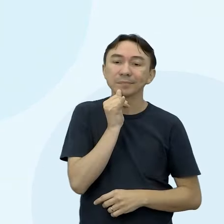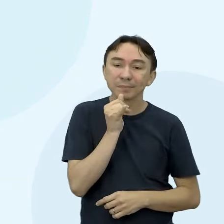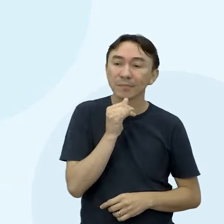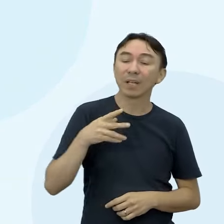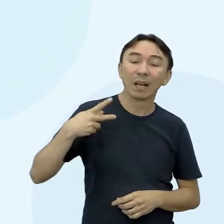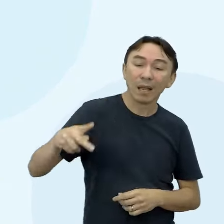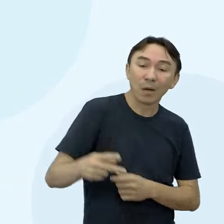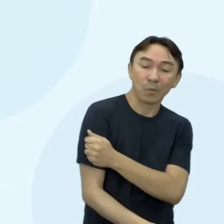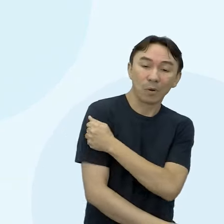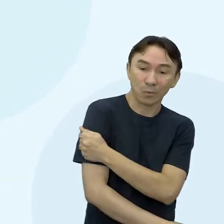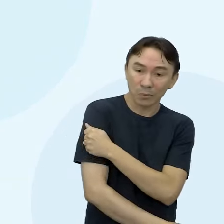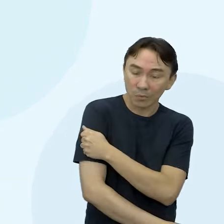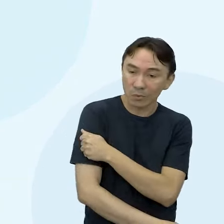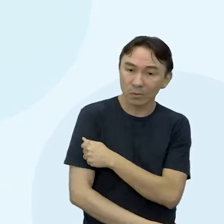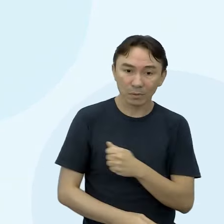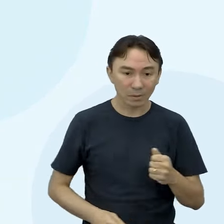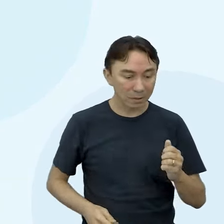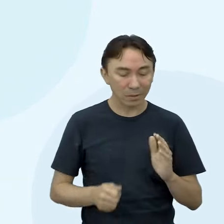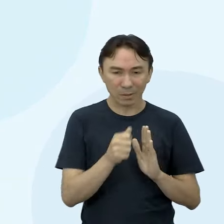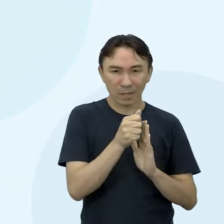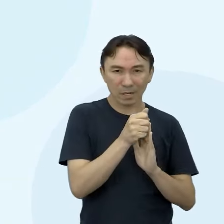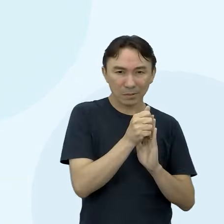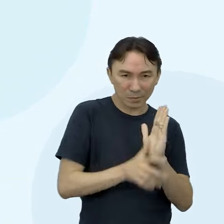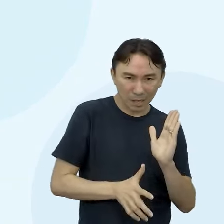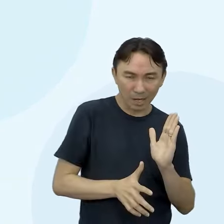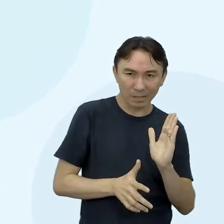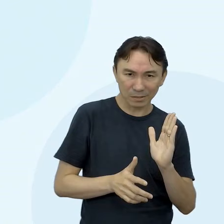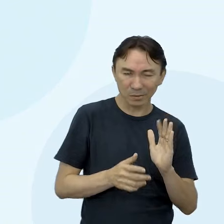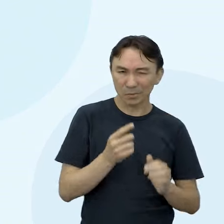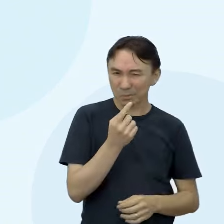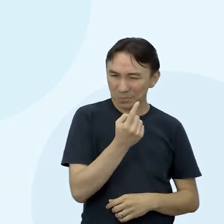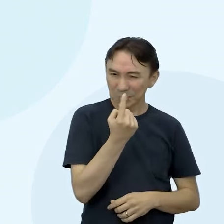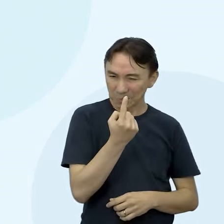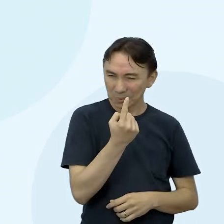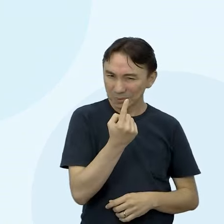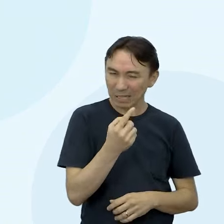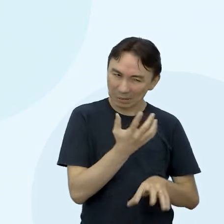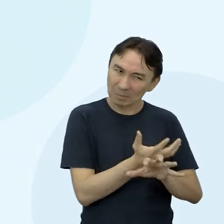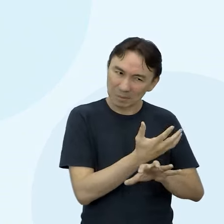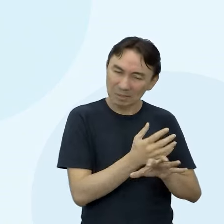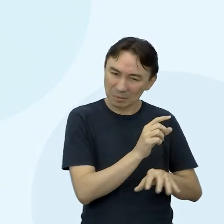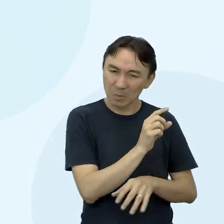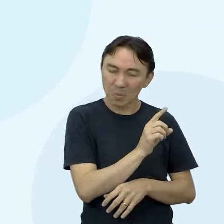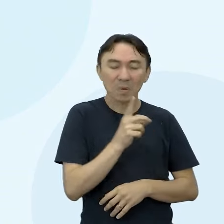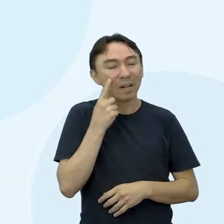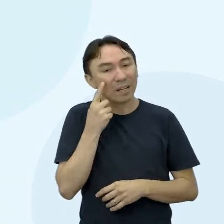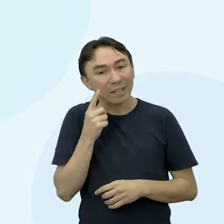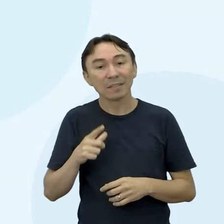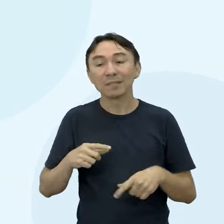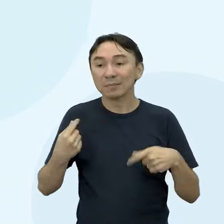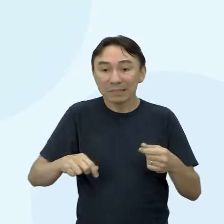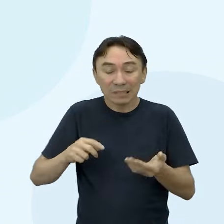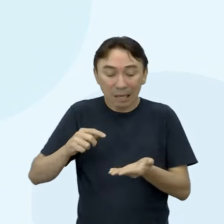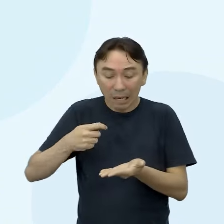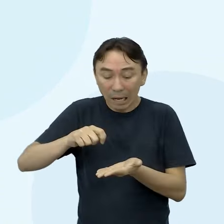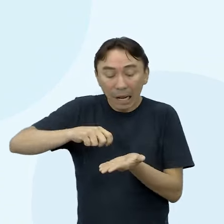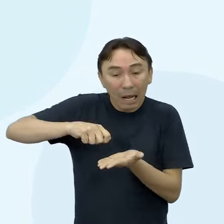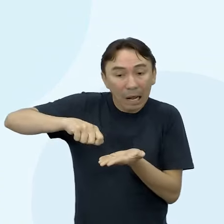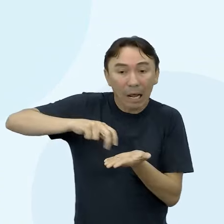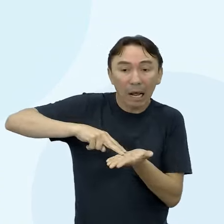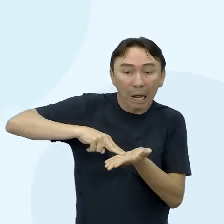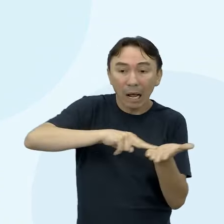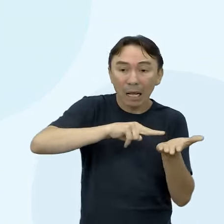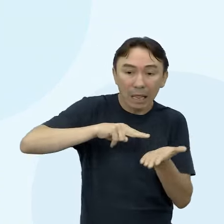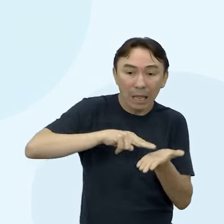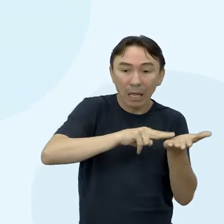fazer lá no começo de uma das atividades, na atividade 1 de algum dos componentes, ele vai retomar lá em outra